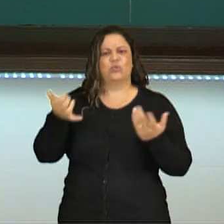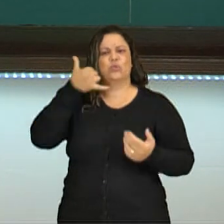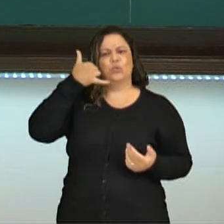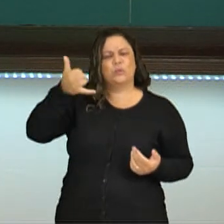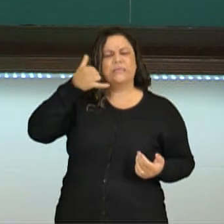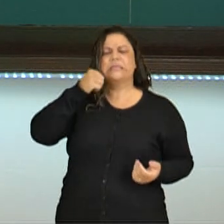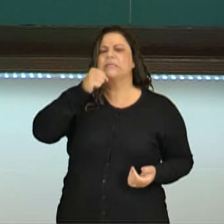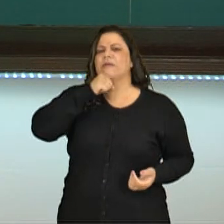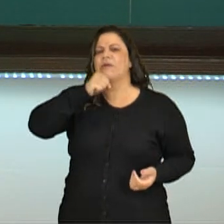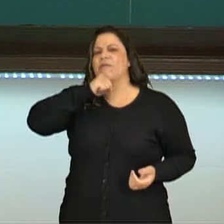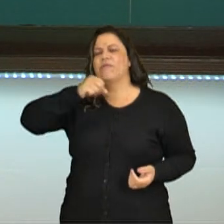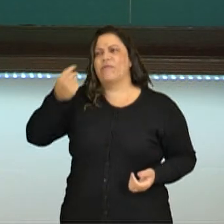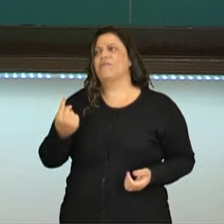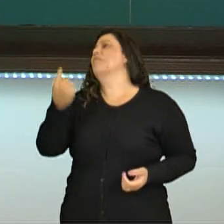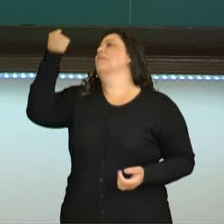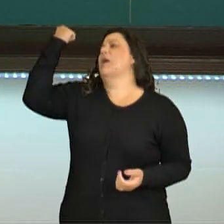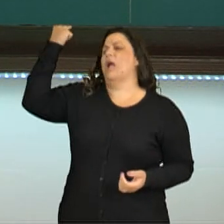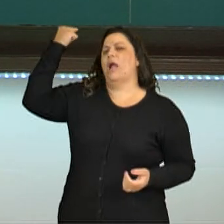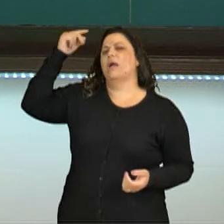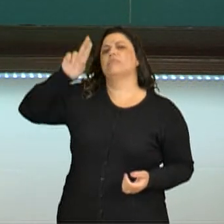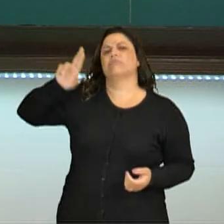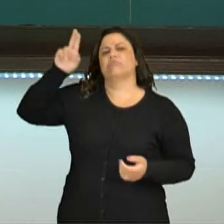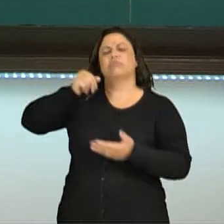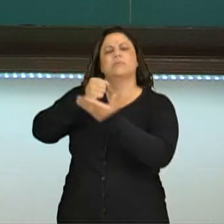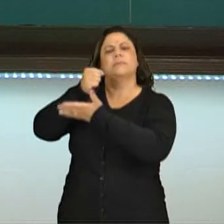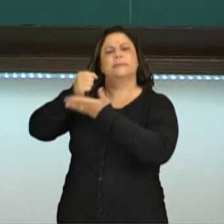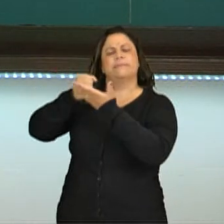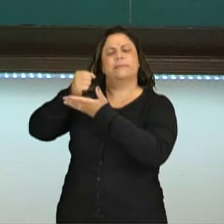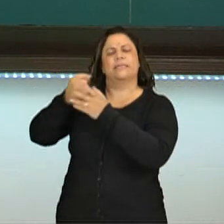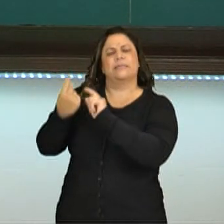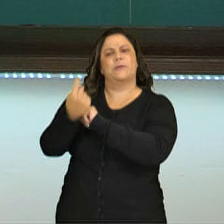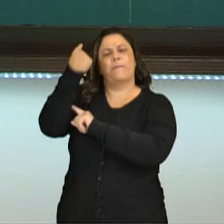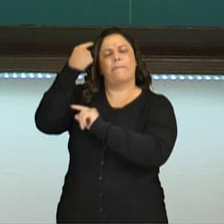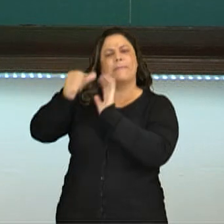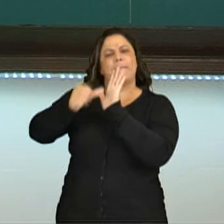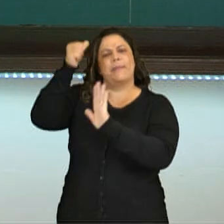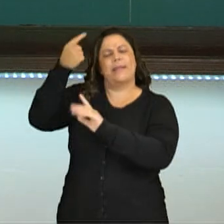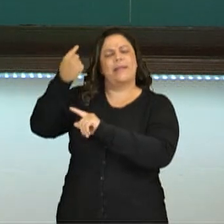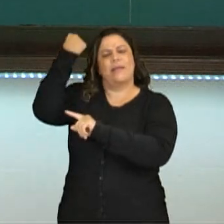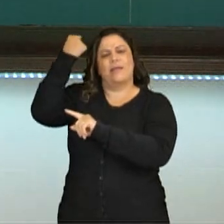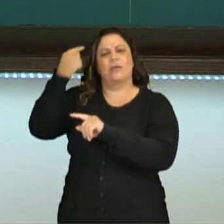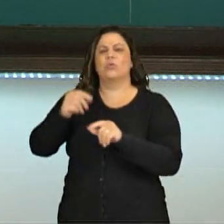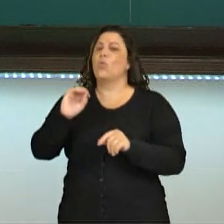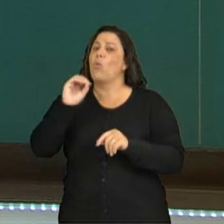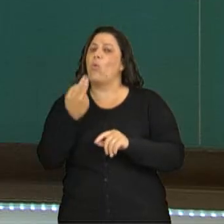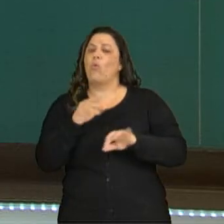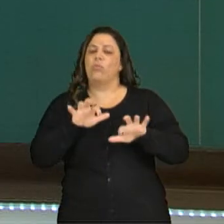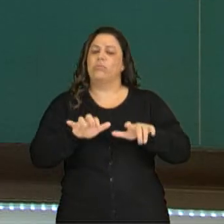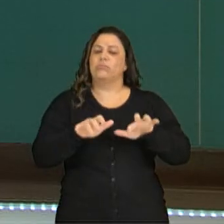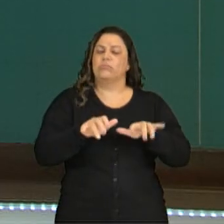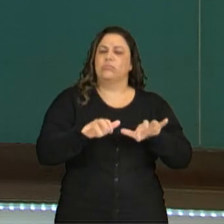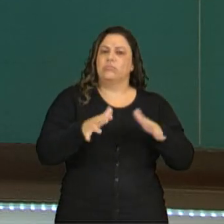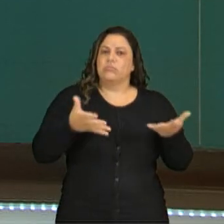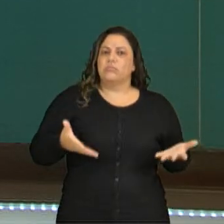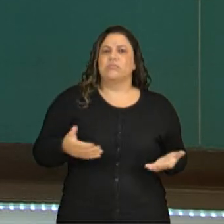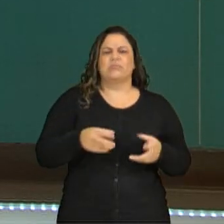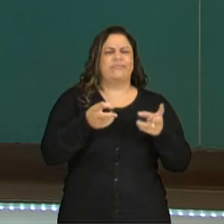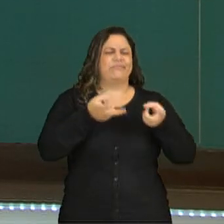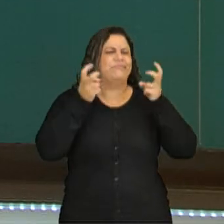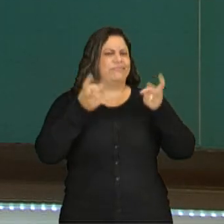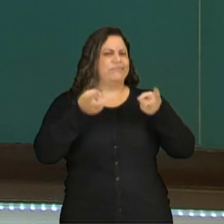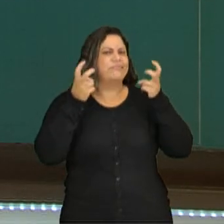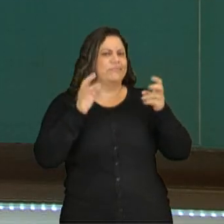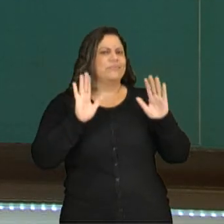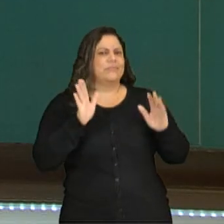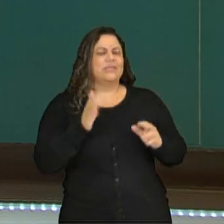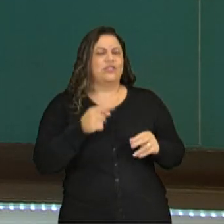celulares antigos que serviram de base para eles, ou com os nossos computadores? Olha só, eu acho que vocês já perceberam